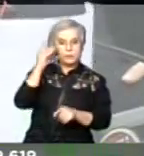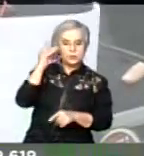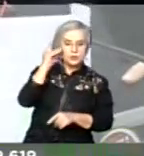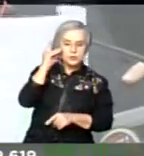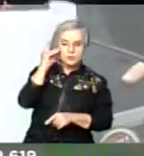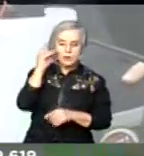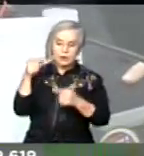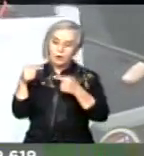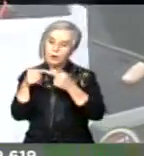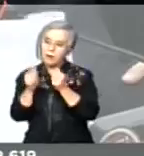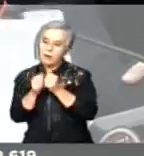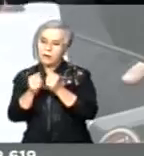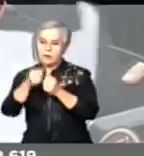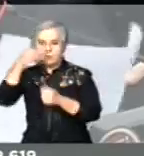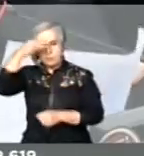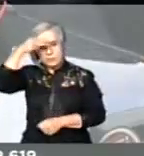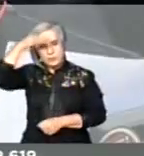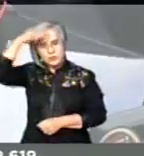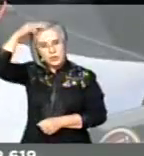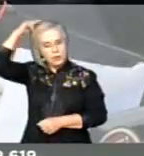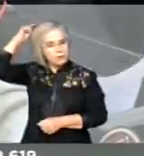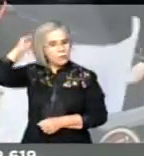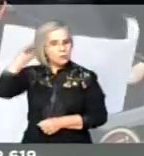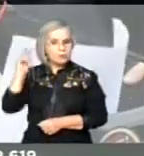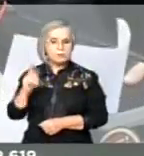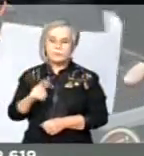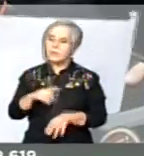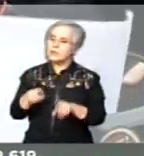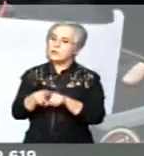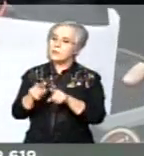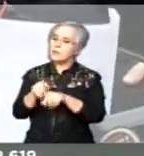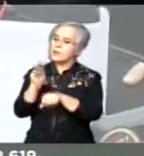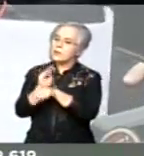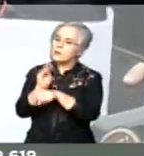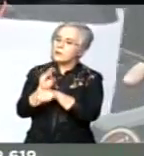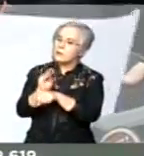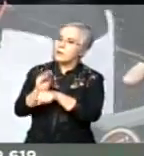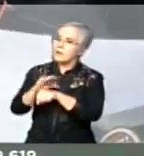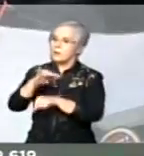supostos apadrinhados por ele, como João Augusto Henrique,